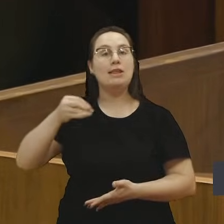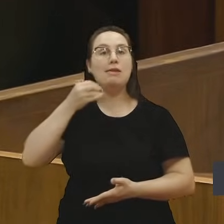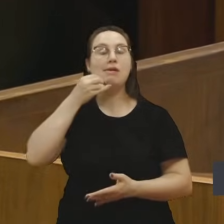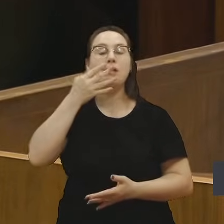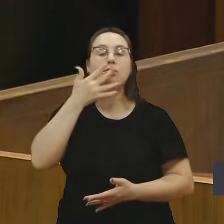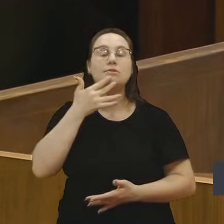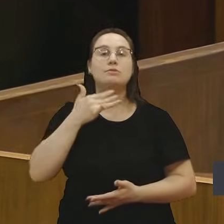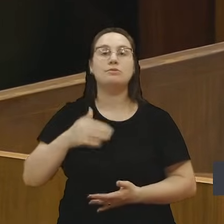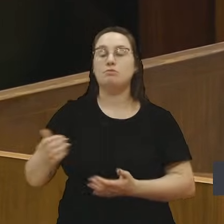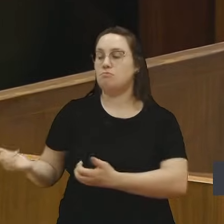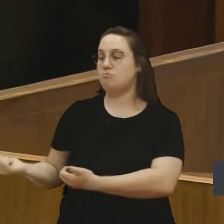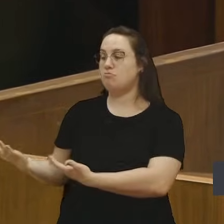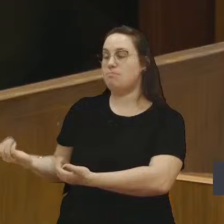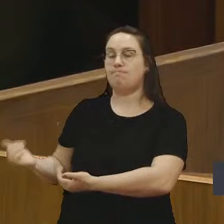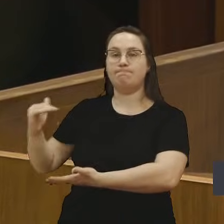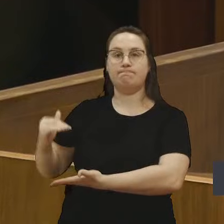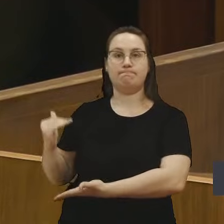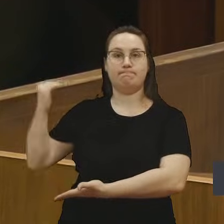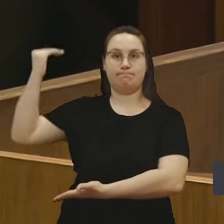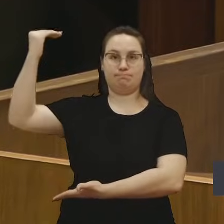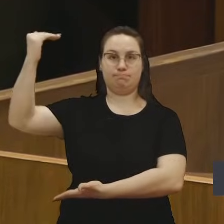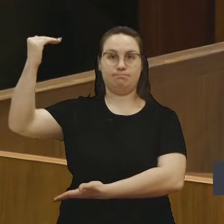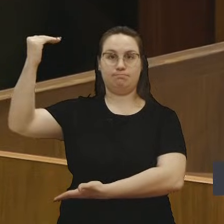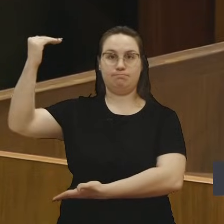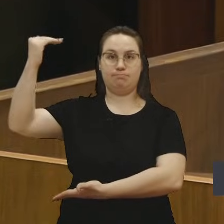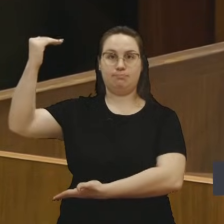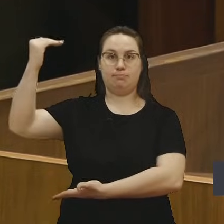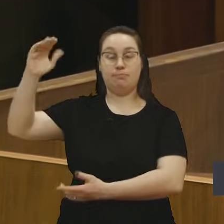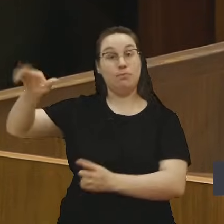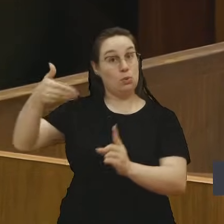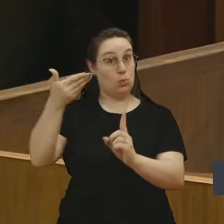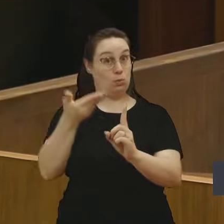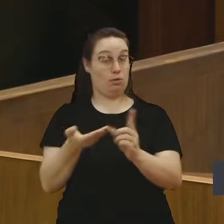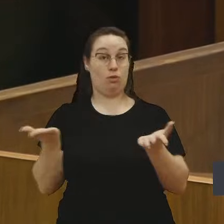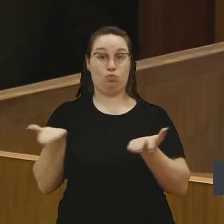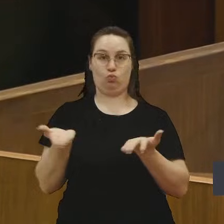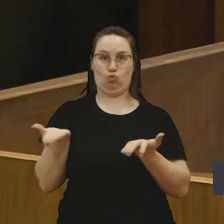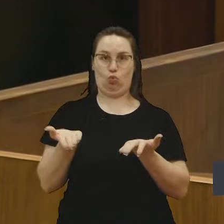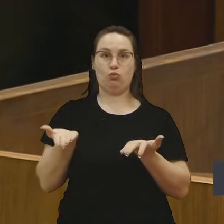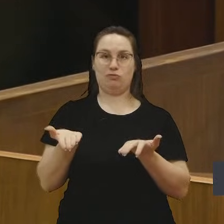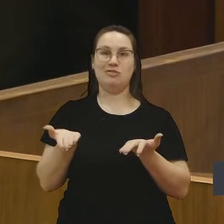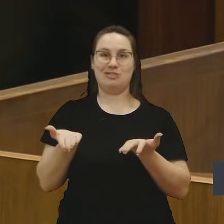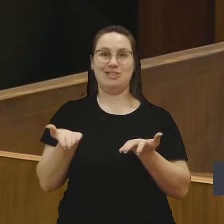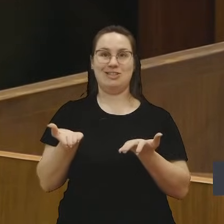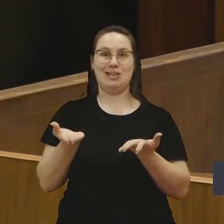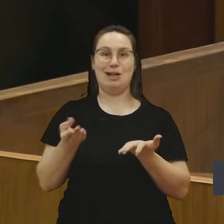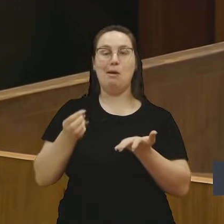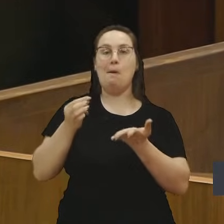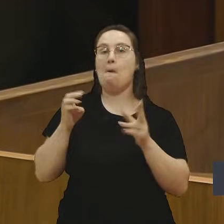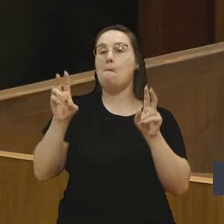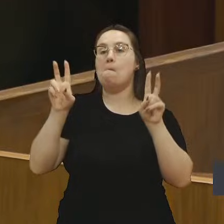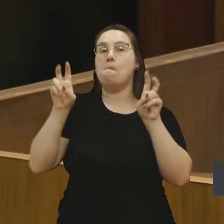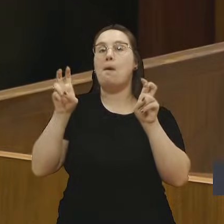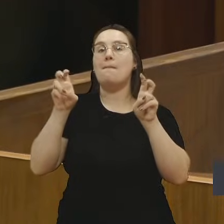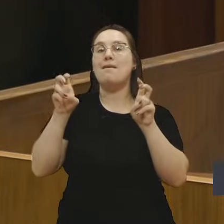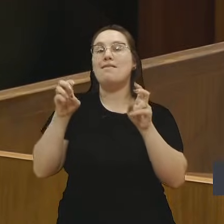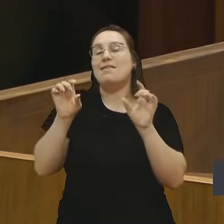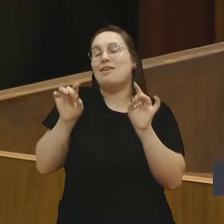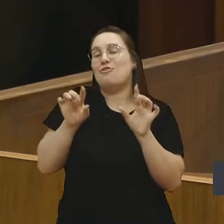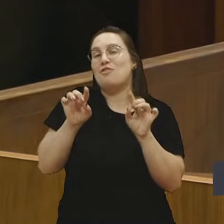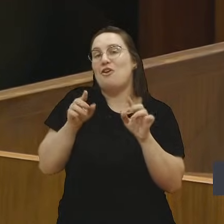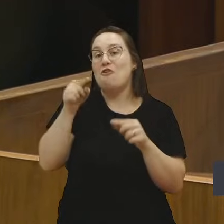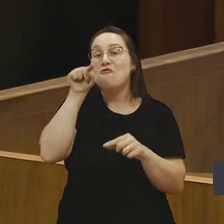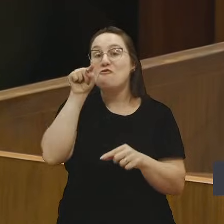crianças, jovens e adultos. Aos homenageados desta noite, deixo uma mensagem especial. Vocês